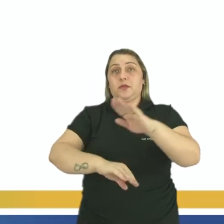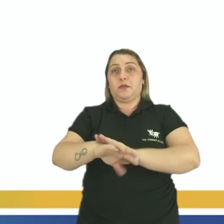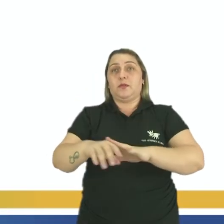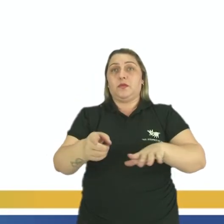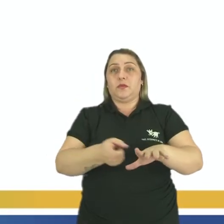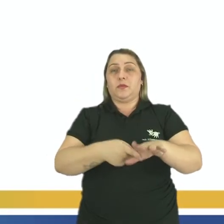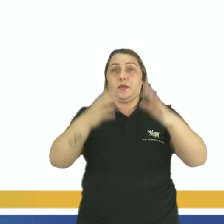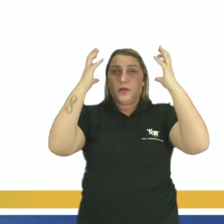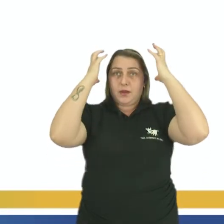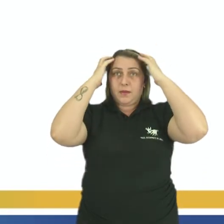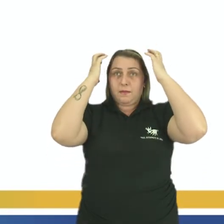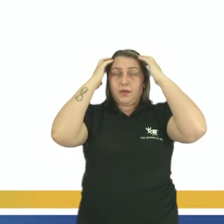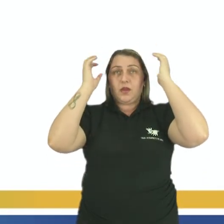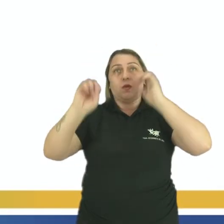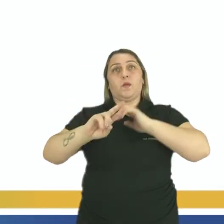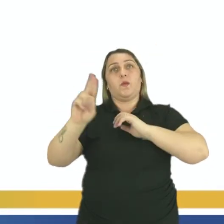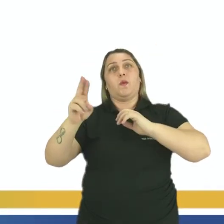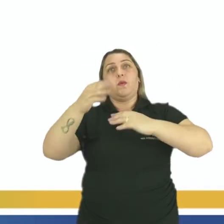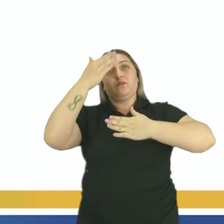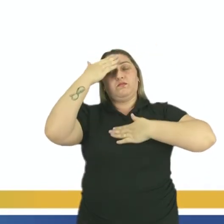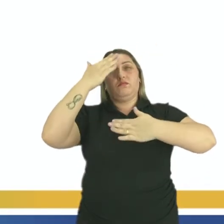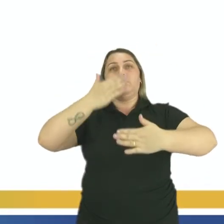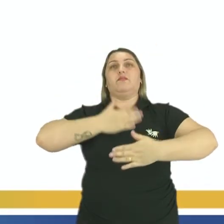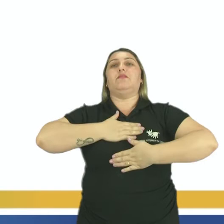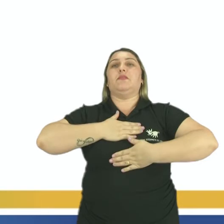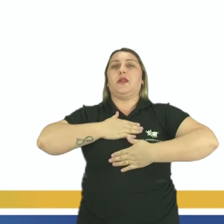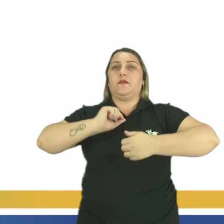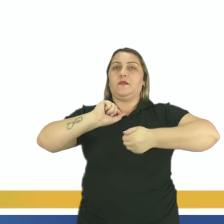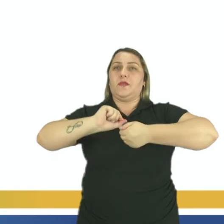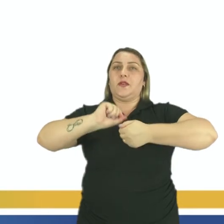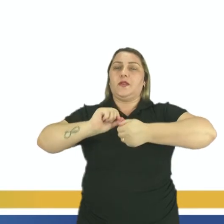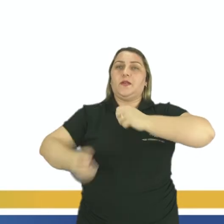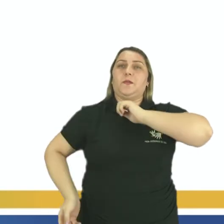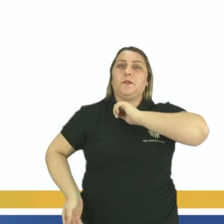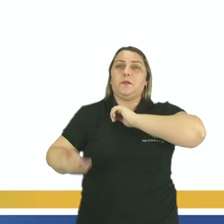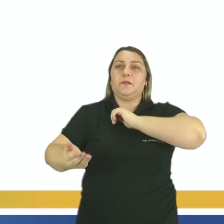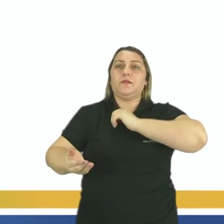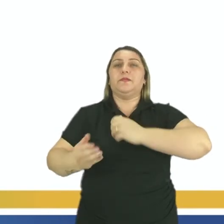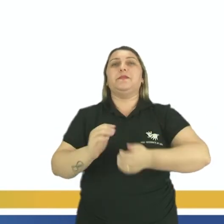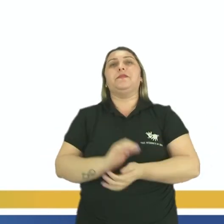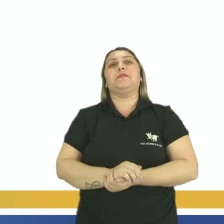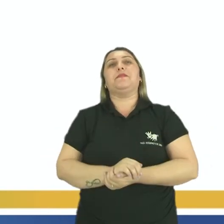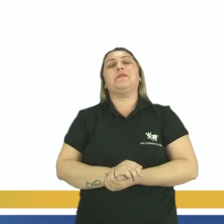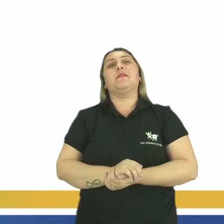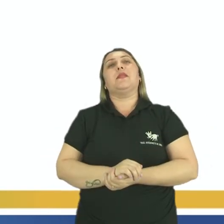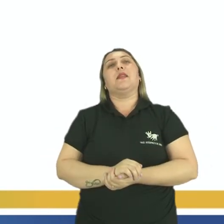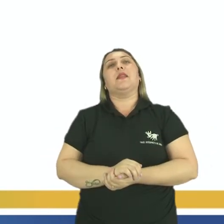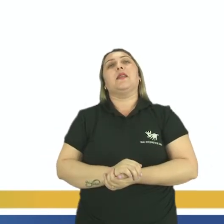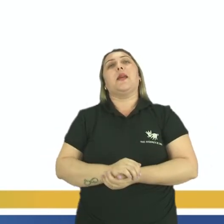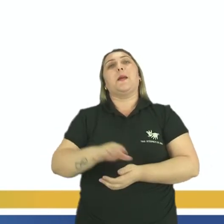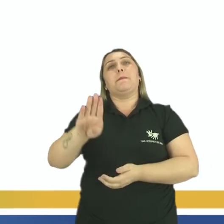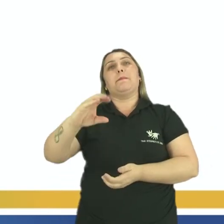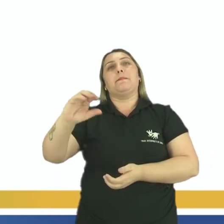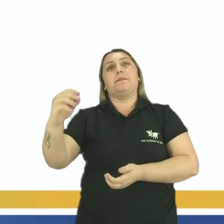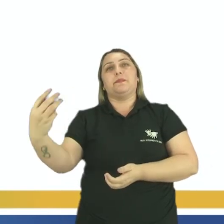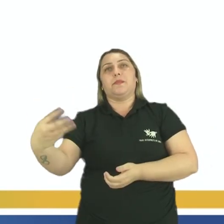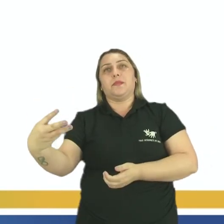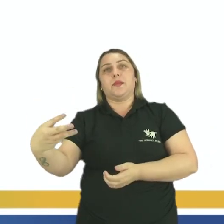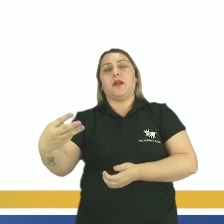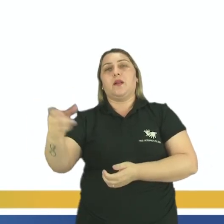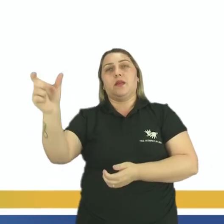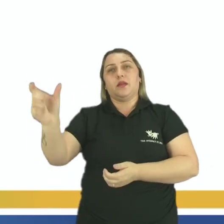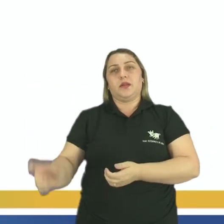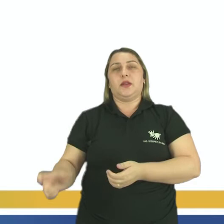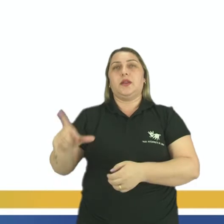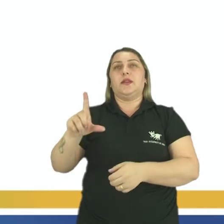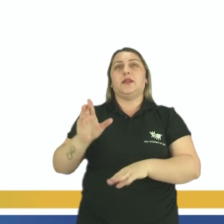pés, cabeça ou qualquer parte do corpo para realizar o lançamento. Na classe BC3, onde os atletas